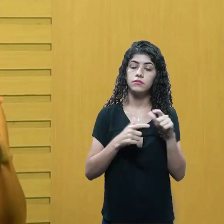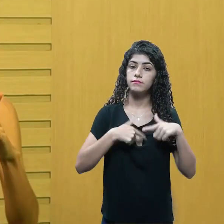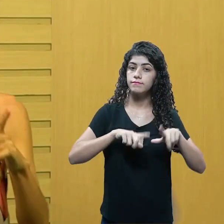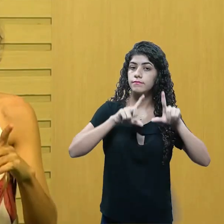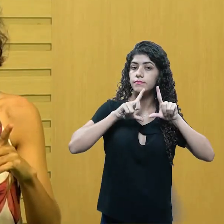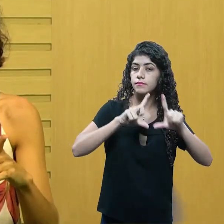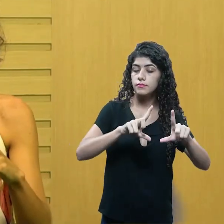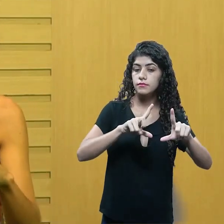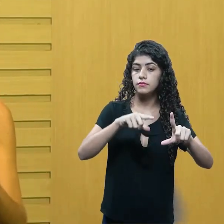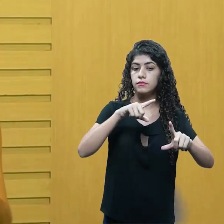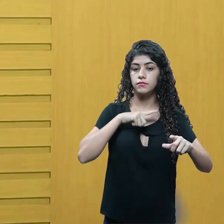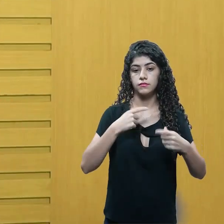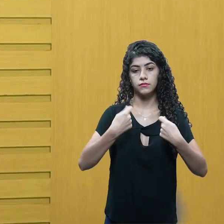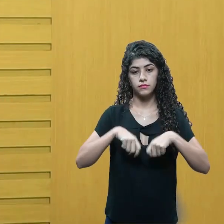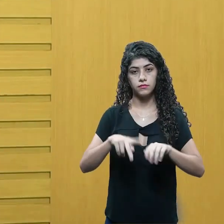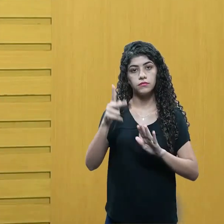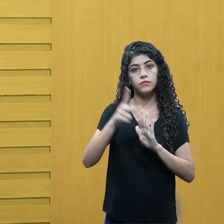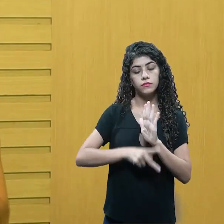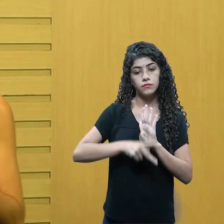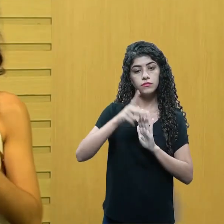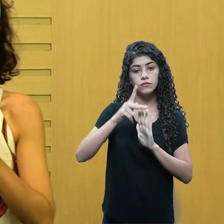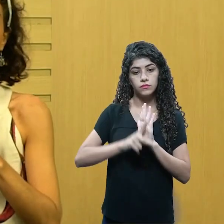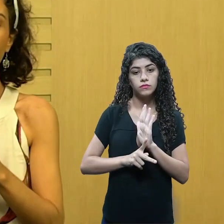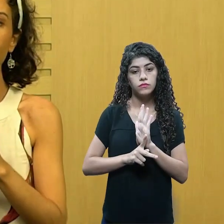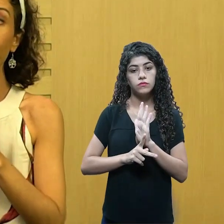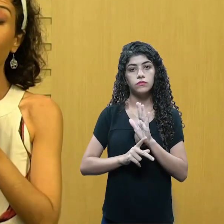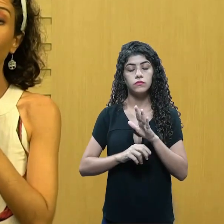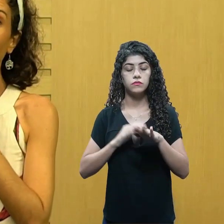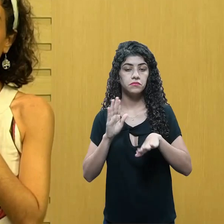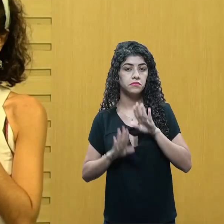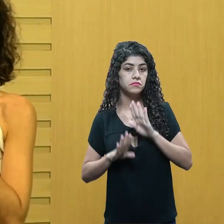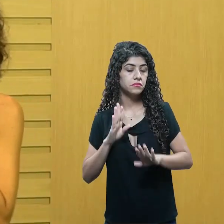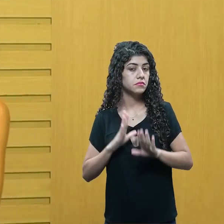um certificado de que essa obra ela é um produto